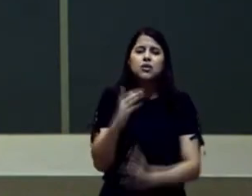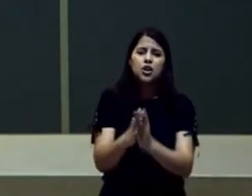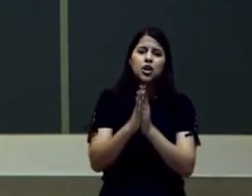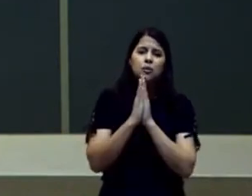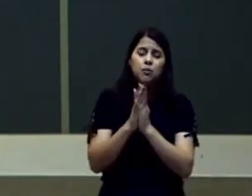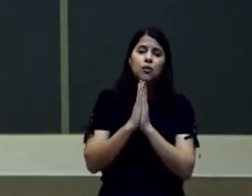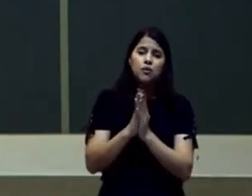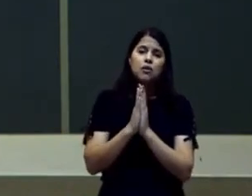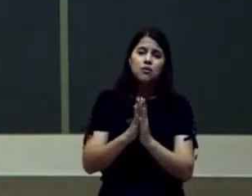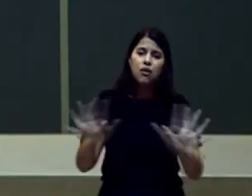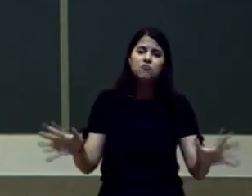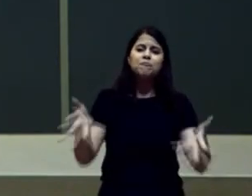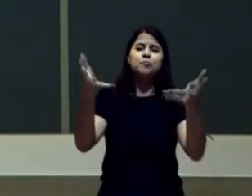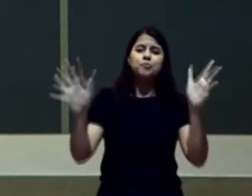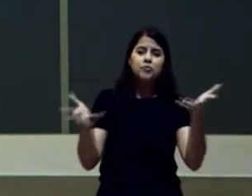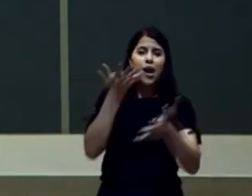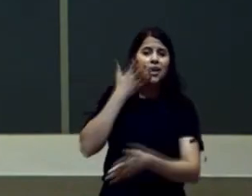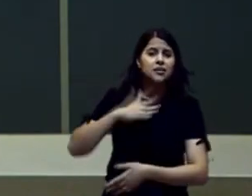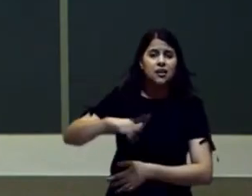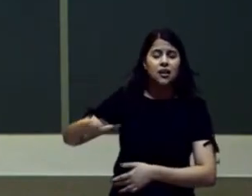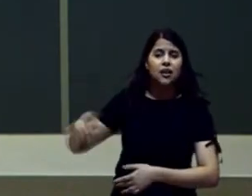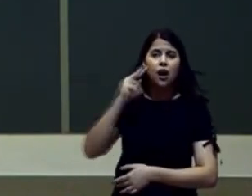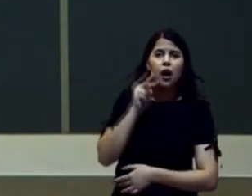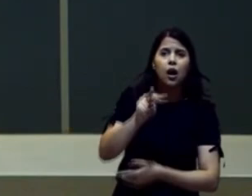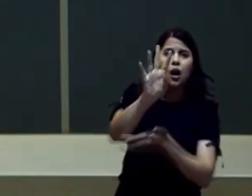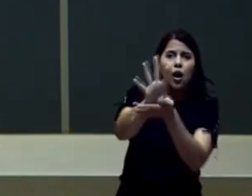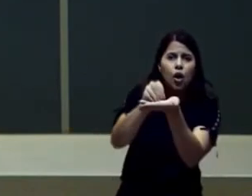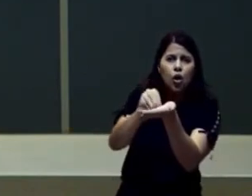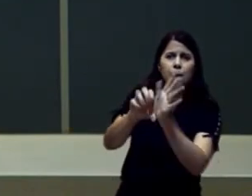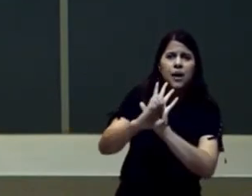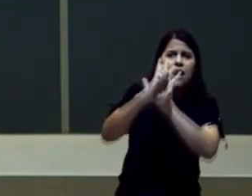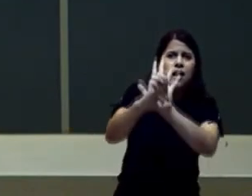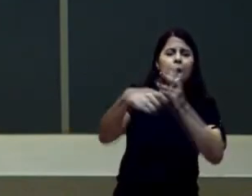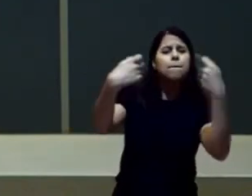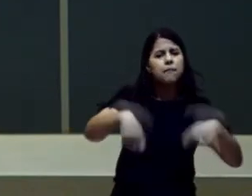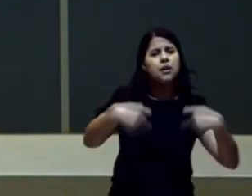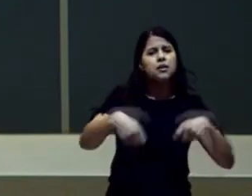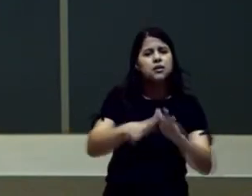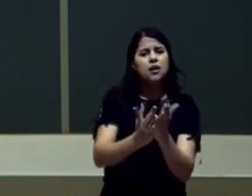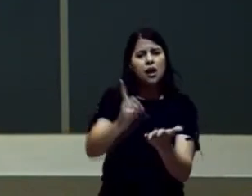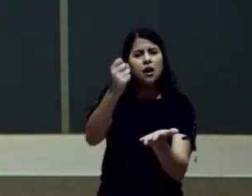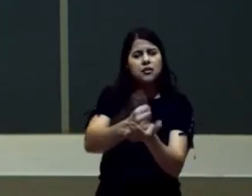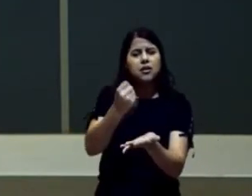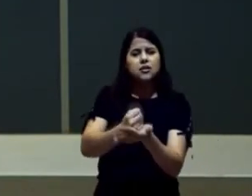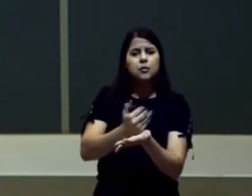que precisa de inspiração, a uma geração que precisa de ícones. Abra o testamento,